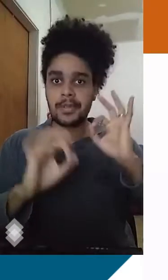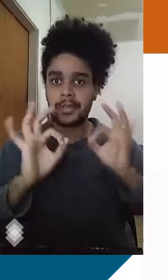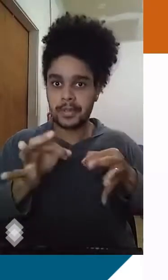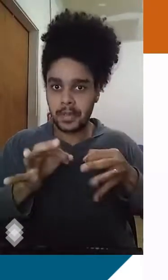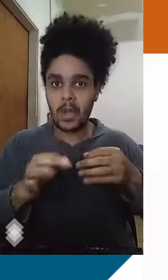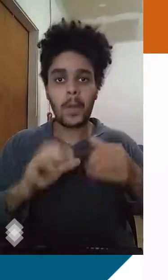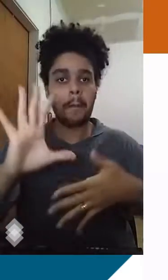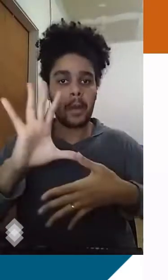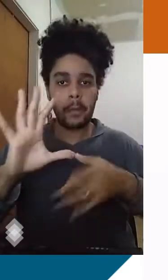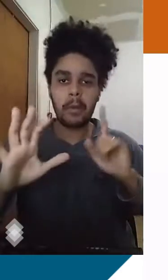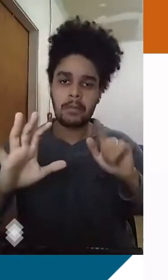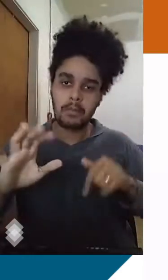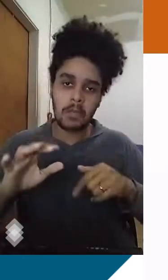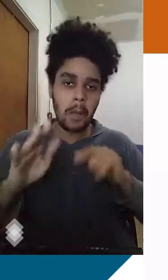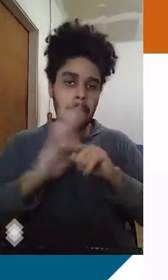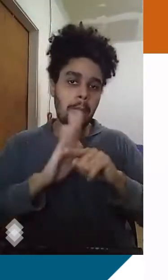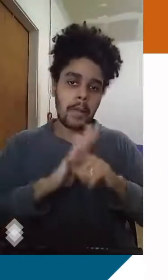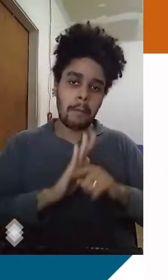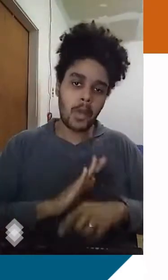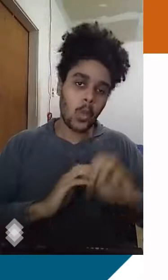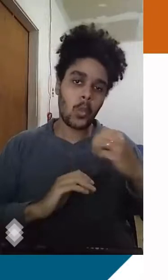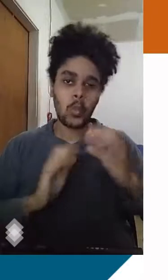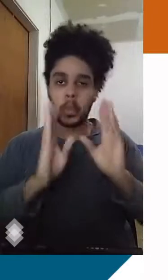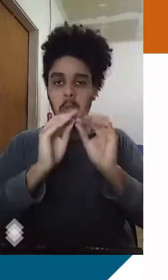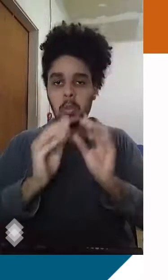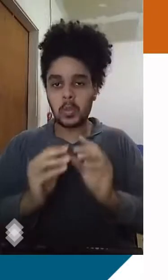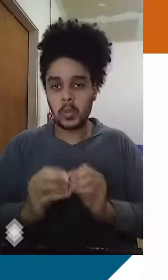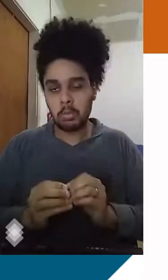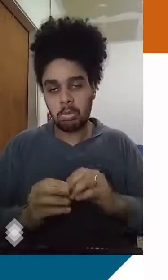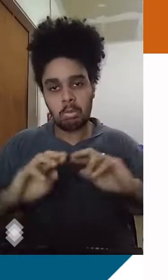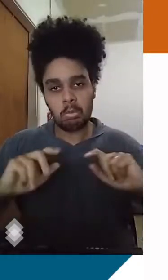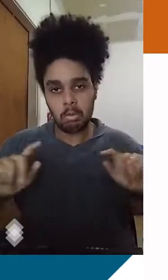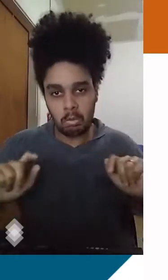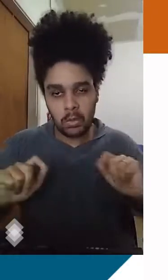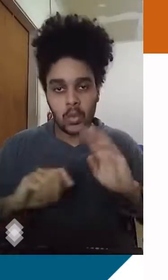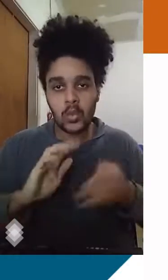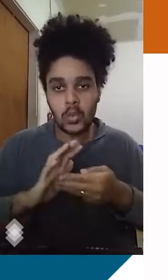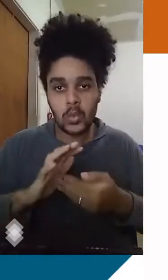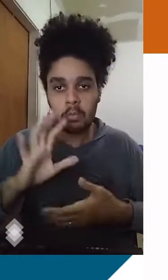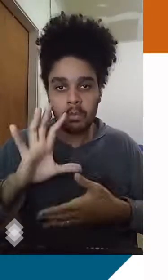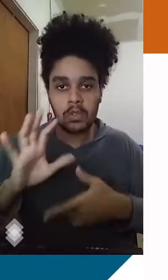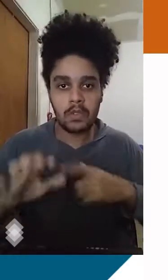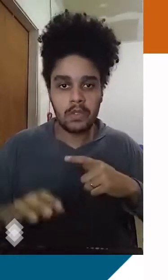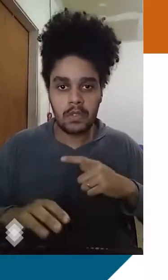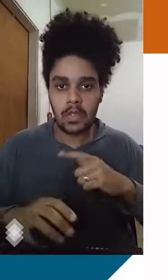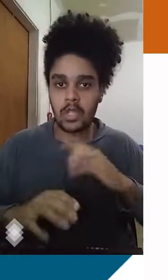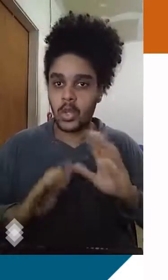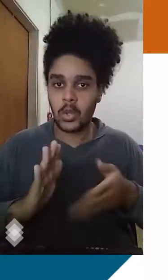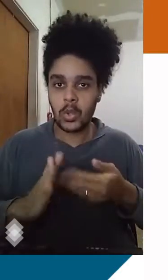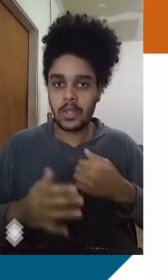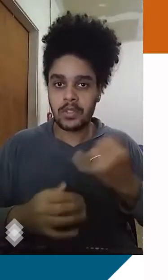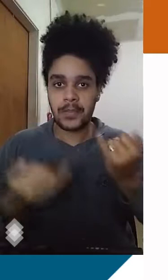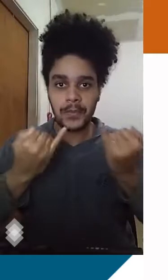maneira correta o mapa, seja numa questão, seja num conteúdo, etc. Todos os mapas, eles possuem